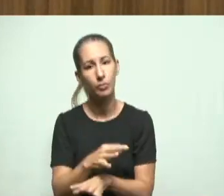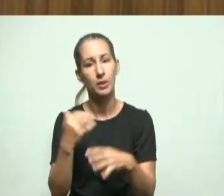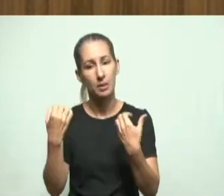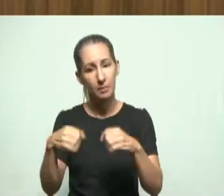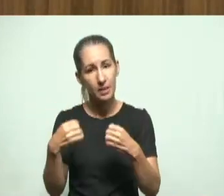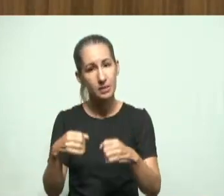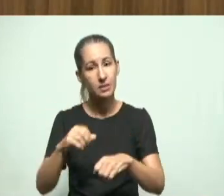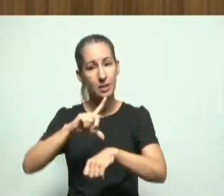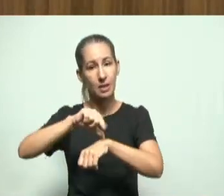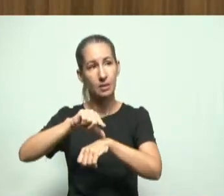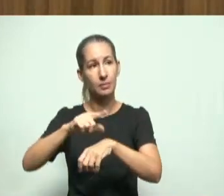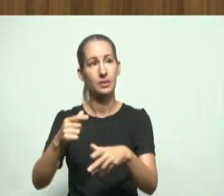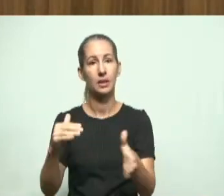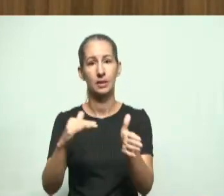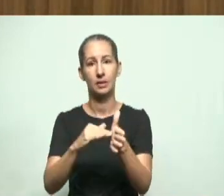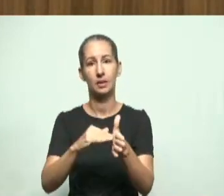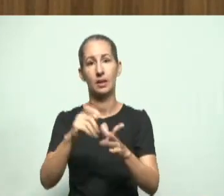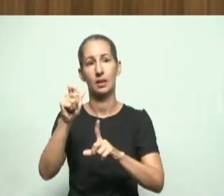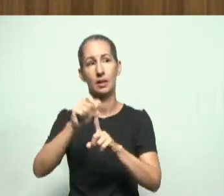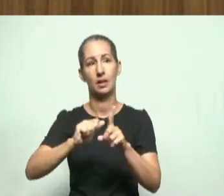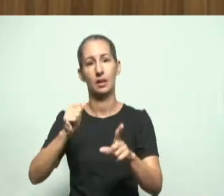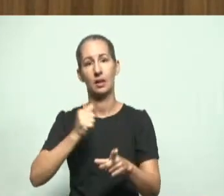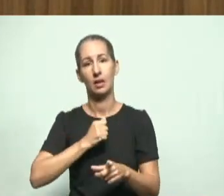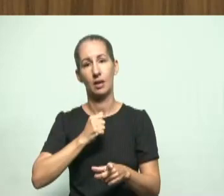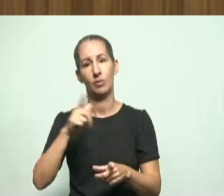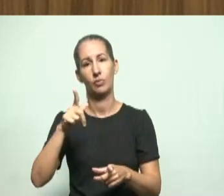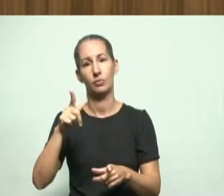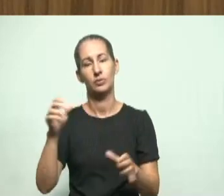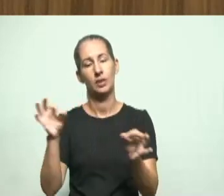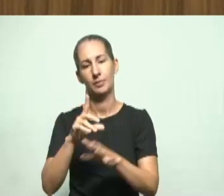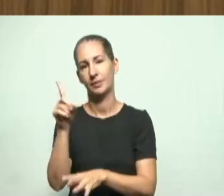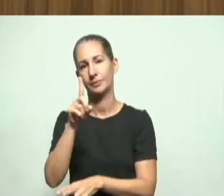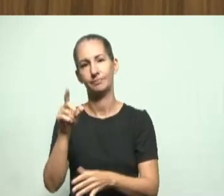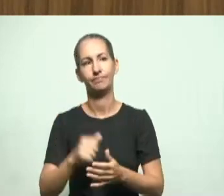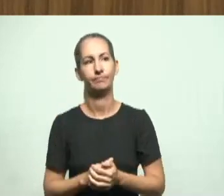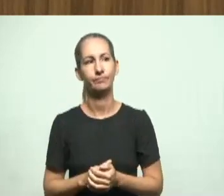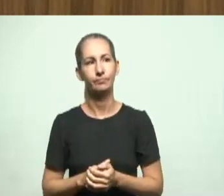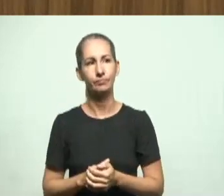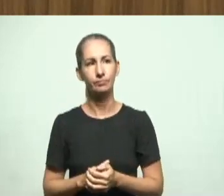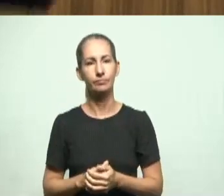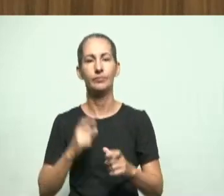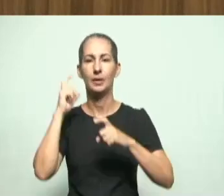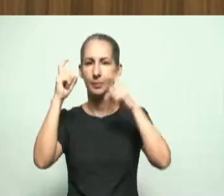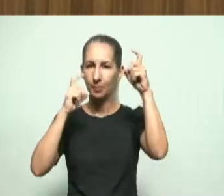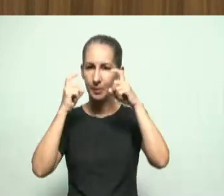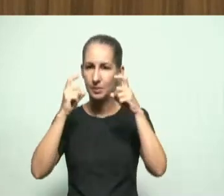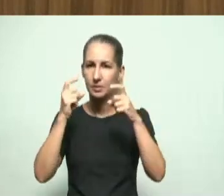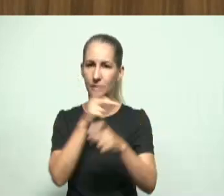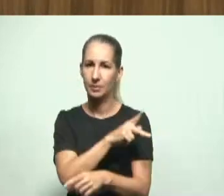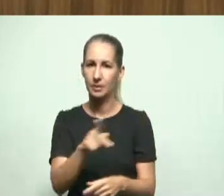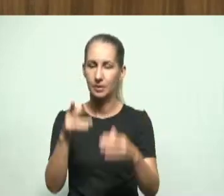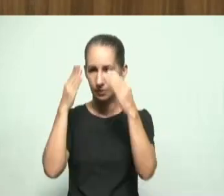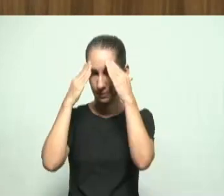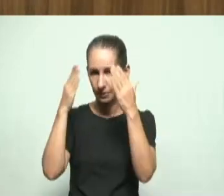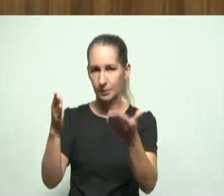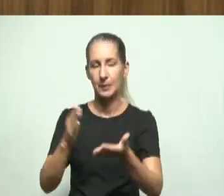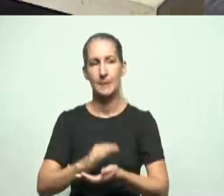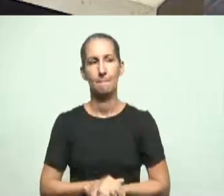Porque o prazo é até agosto. Tenho certeza que não vai chegar agosto e não está pronto. Então, daí a nossa preocupação. Então, senhor presidente, valeu aí.